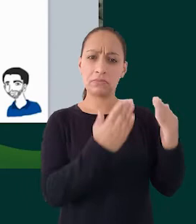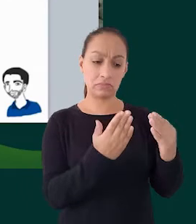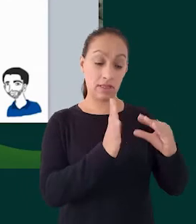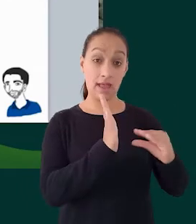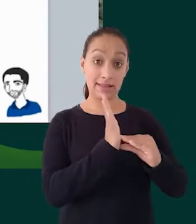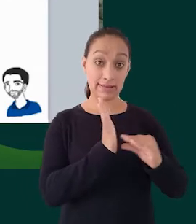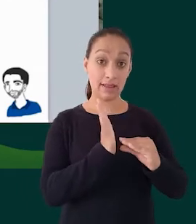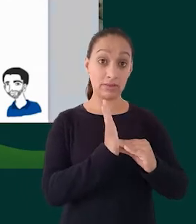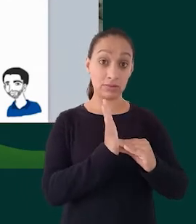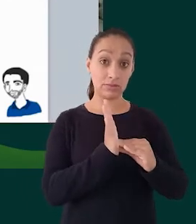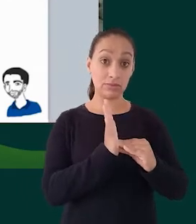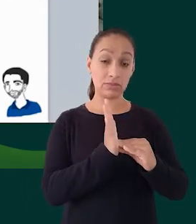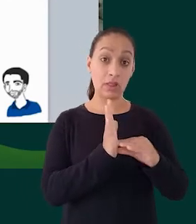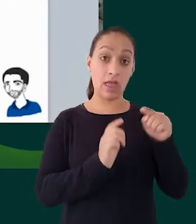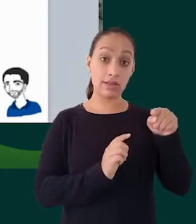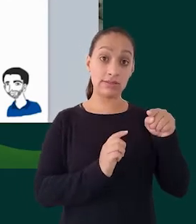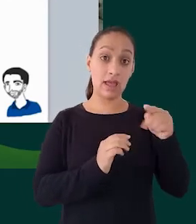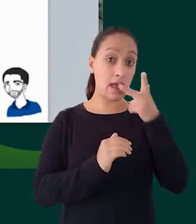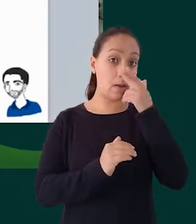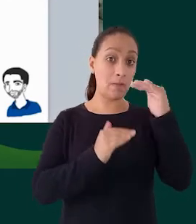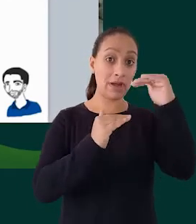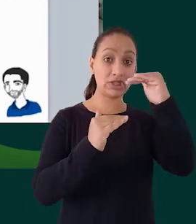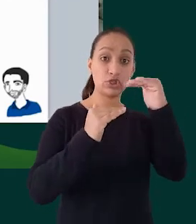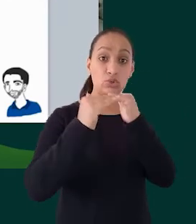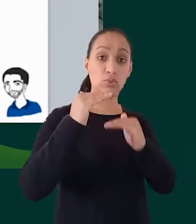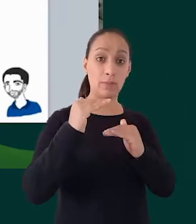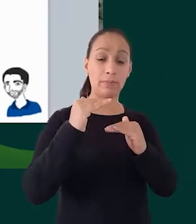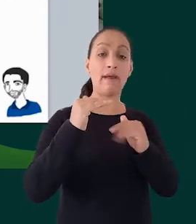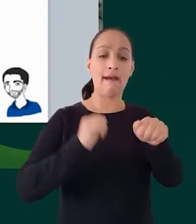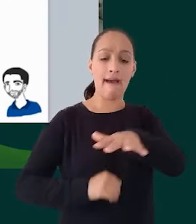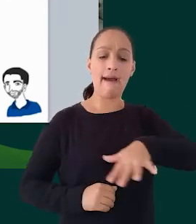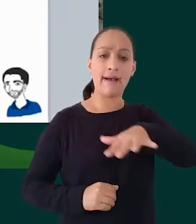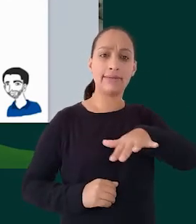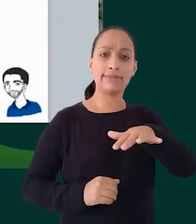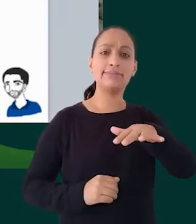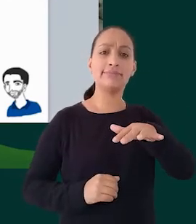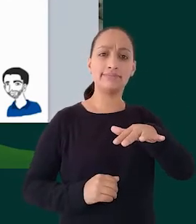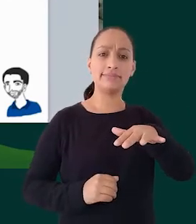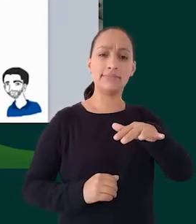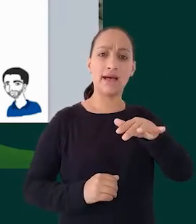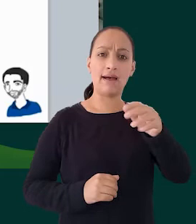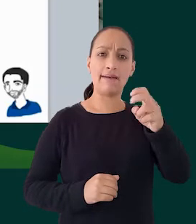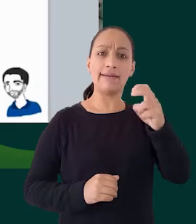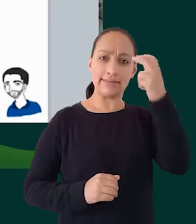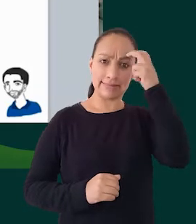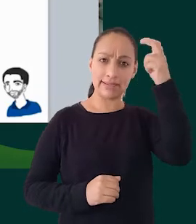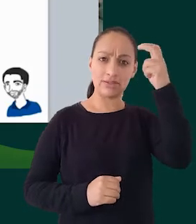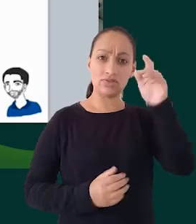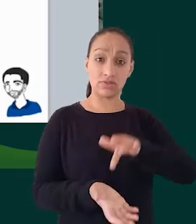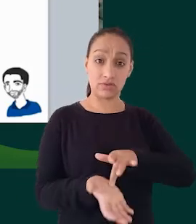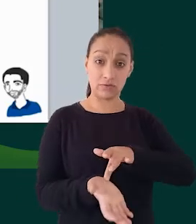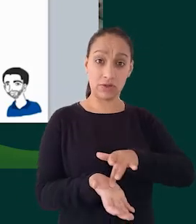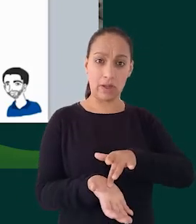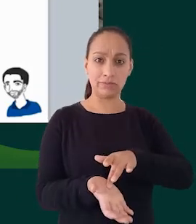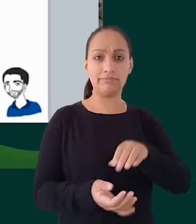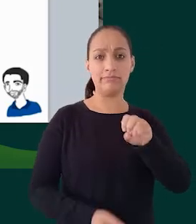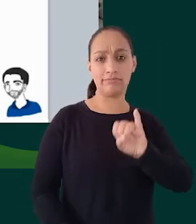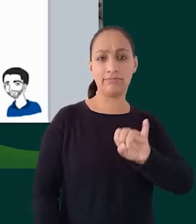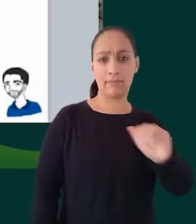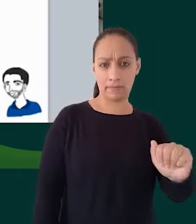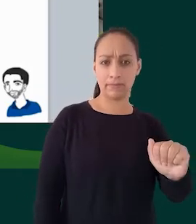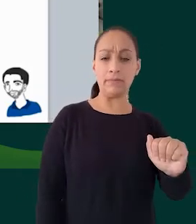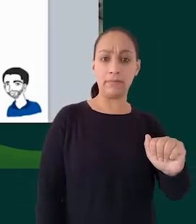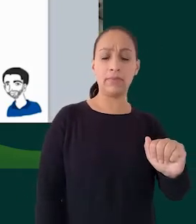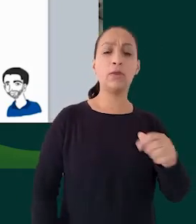que é uma sub-área aí da inteligência artificial, porque, basicamente, desde o meu mestrado e